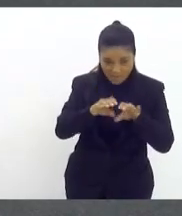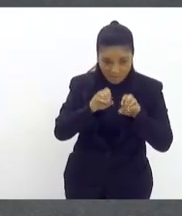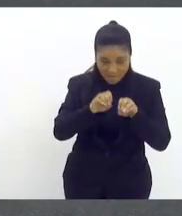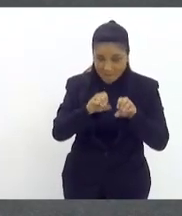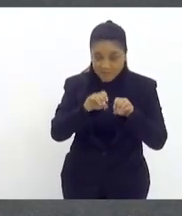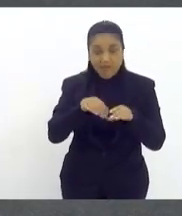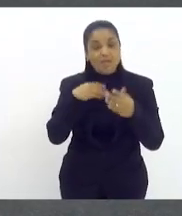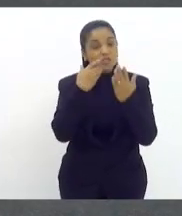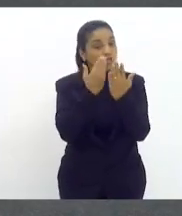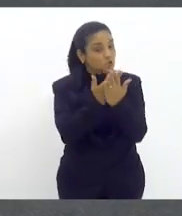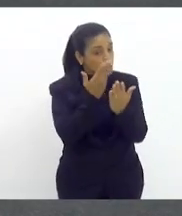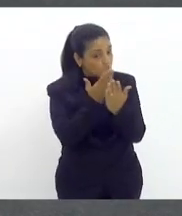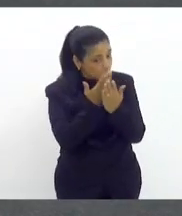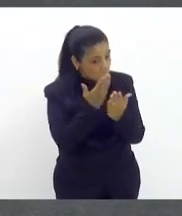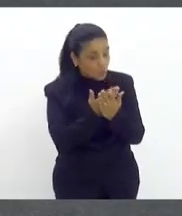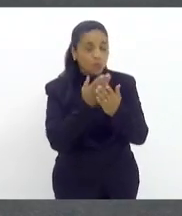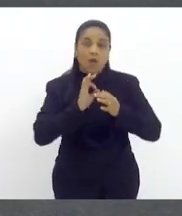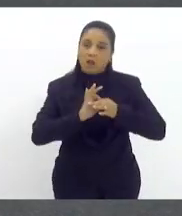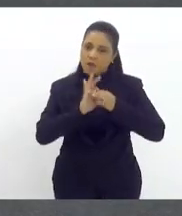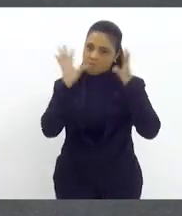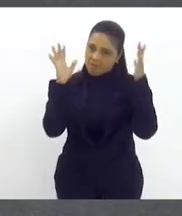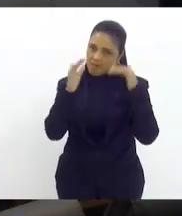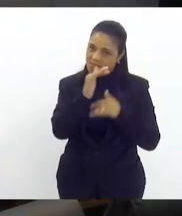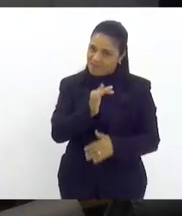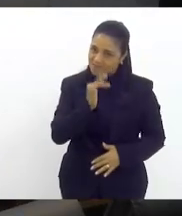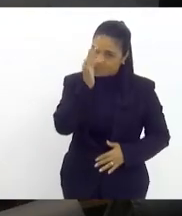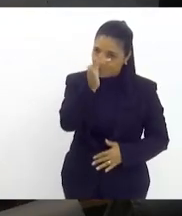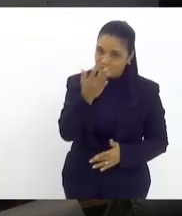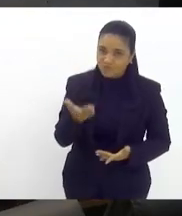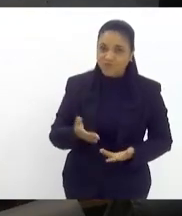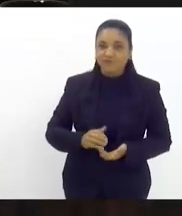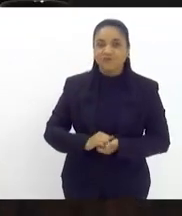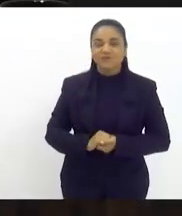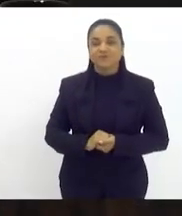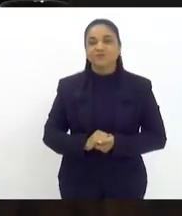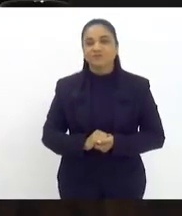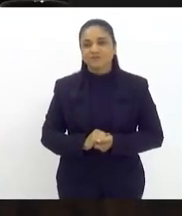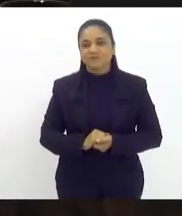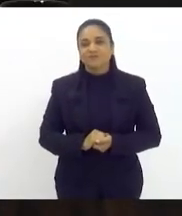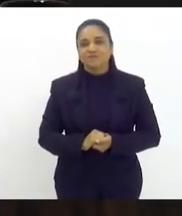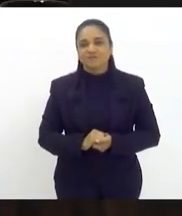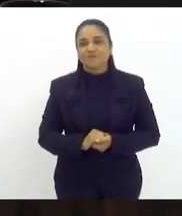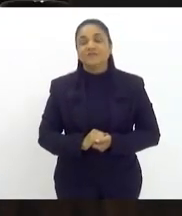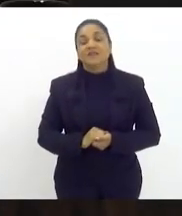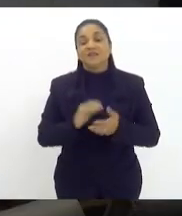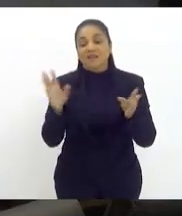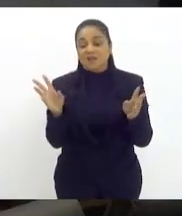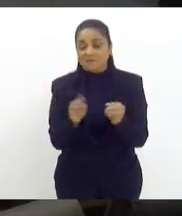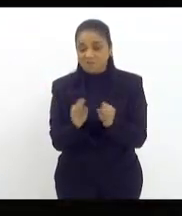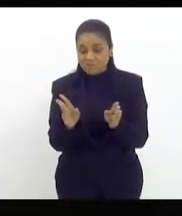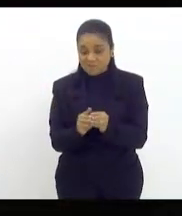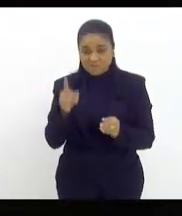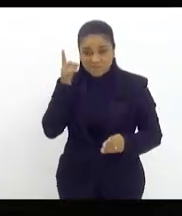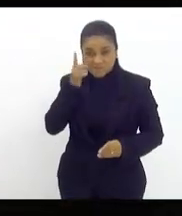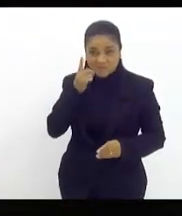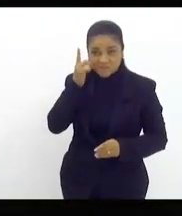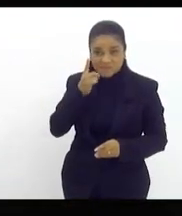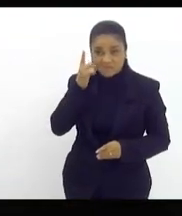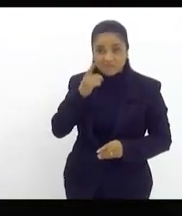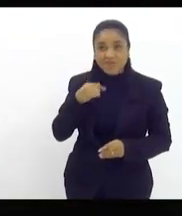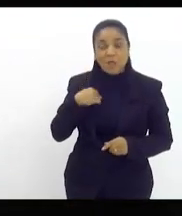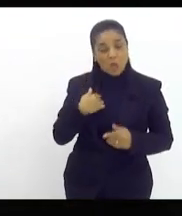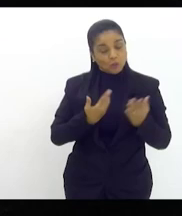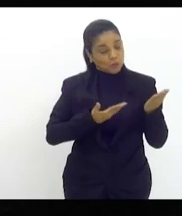porque só o estudo liberta obrigado presidente para concluir eu queria dizer que eu sou tão